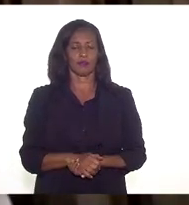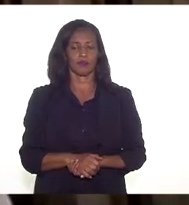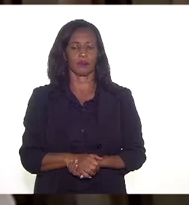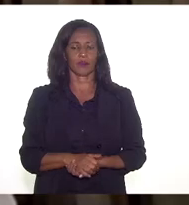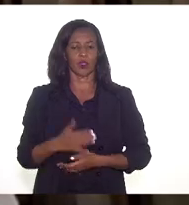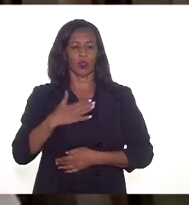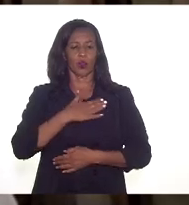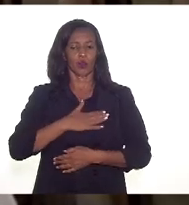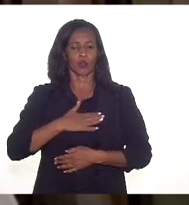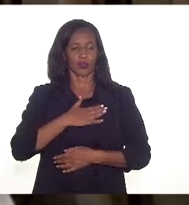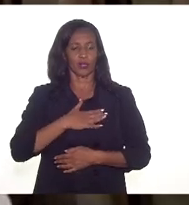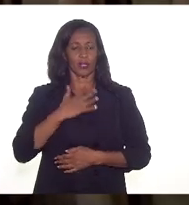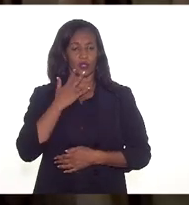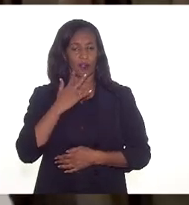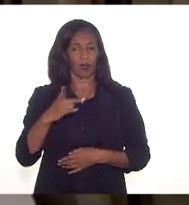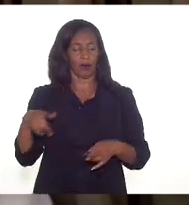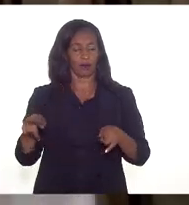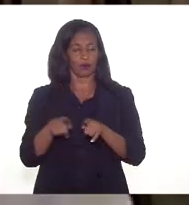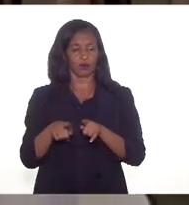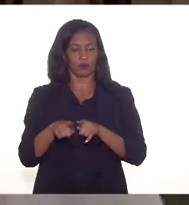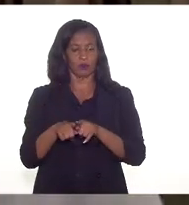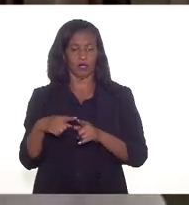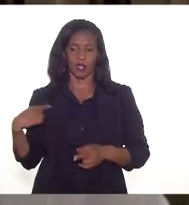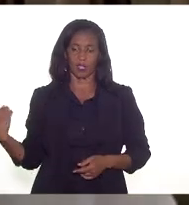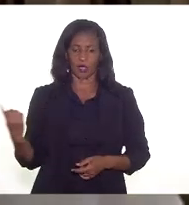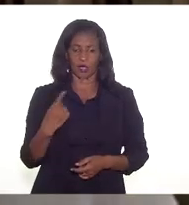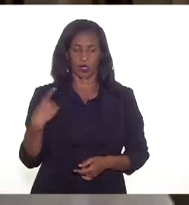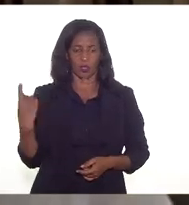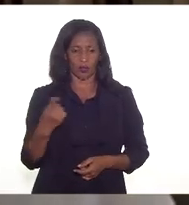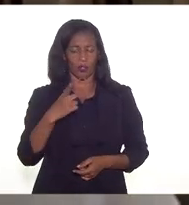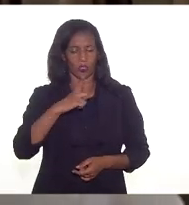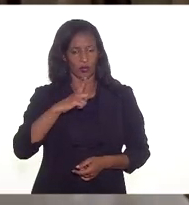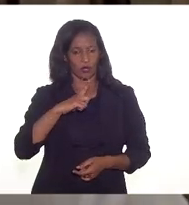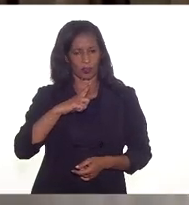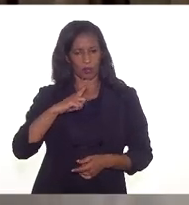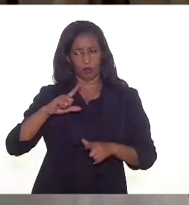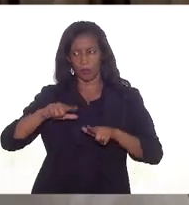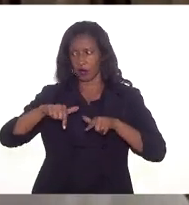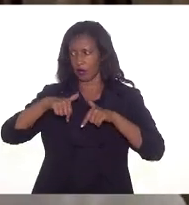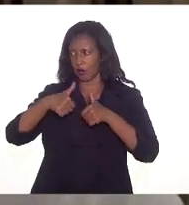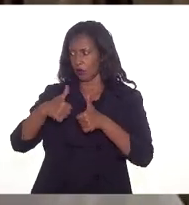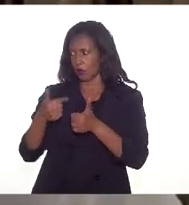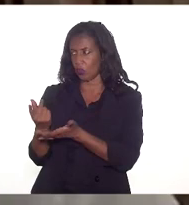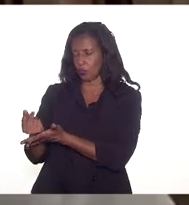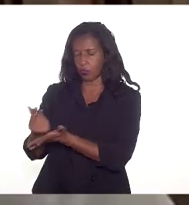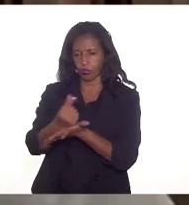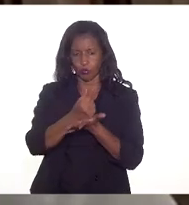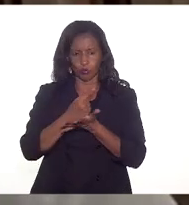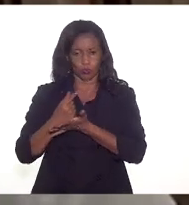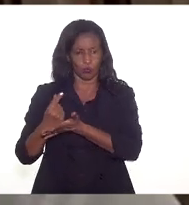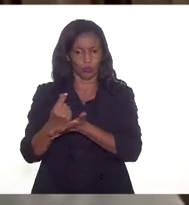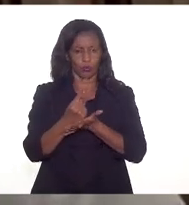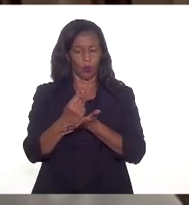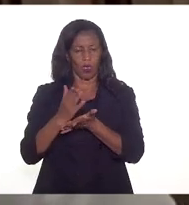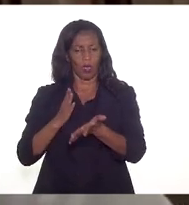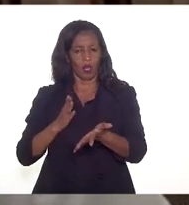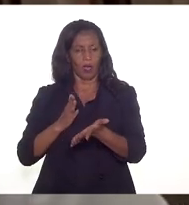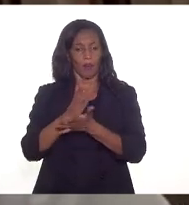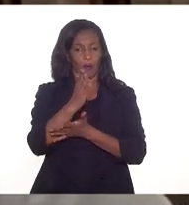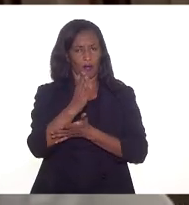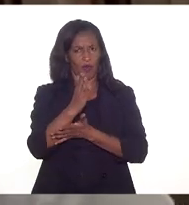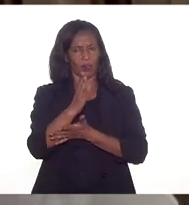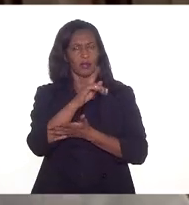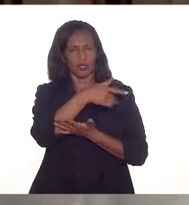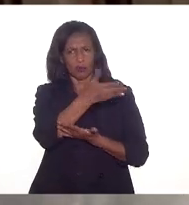eu gostaria de dizer aos senhores que nós temos as ações orçamentárias previstas e aprovadas pelos